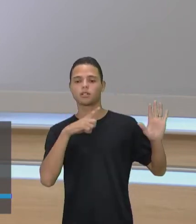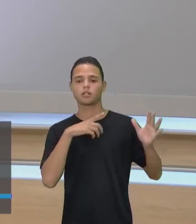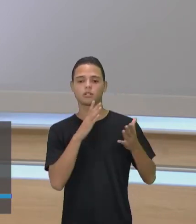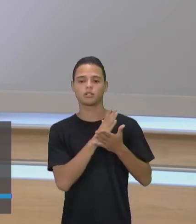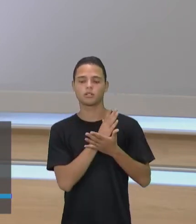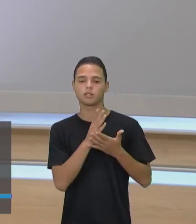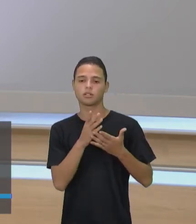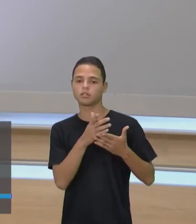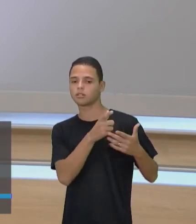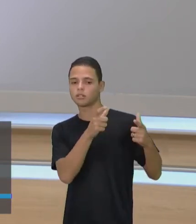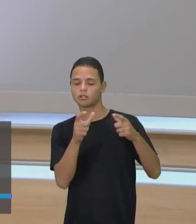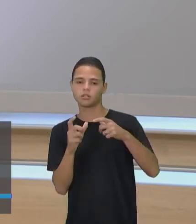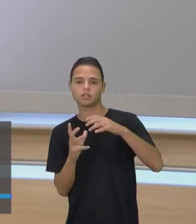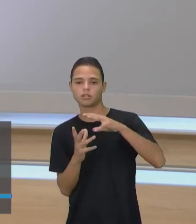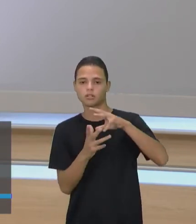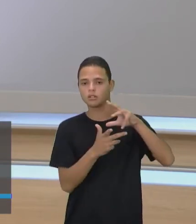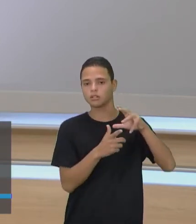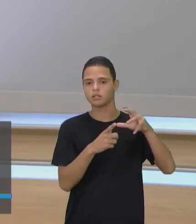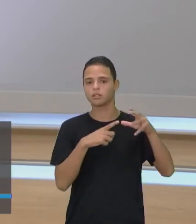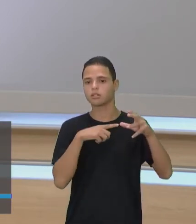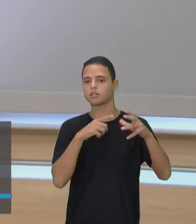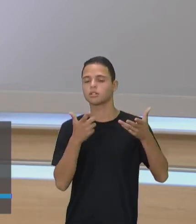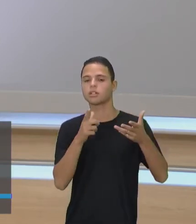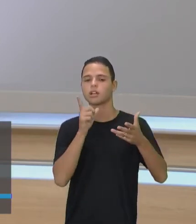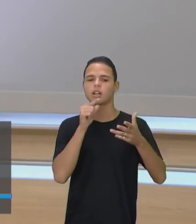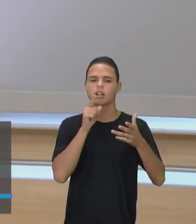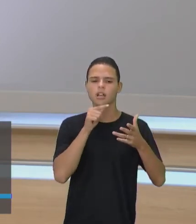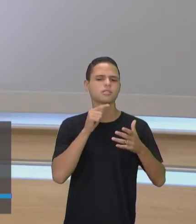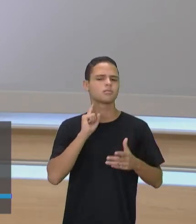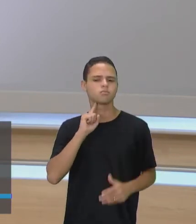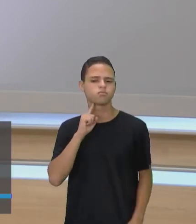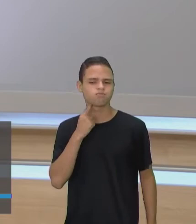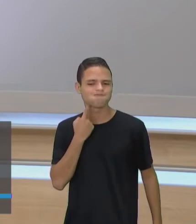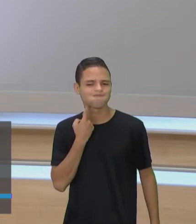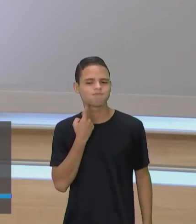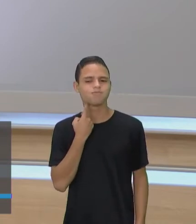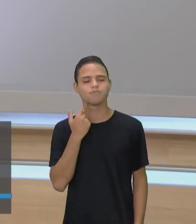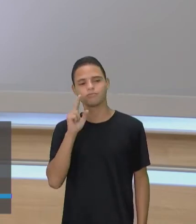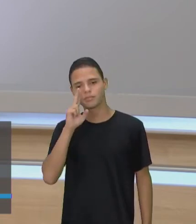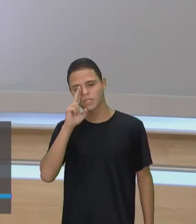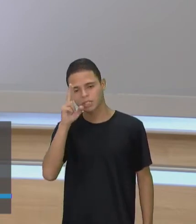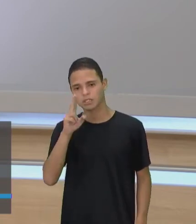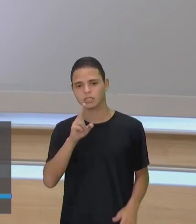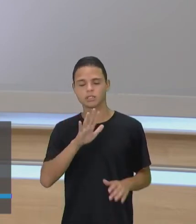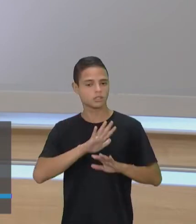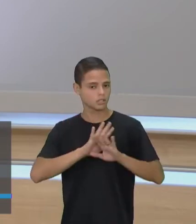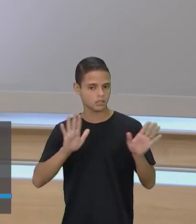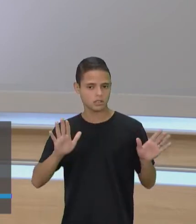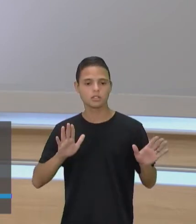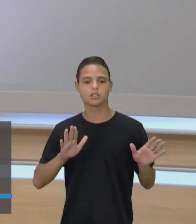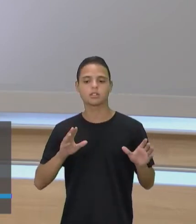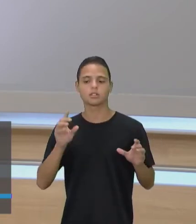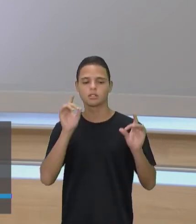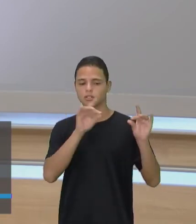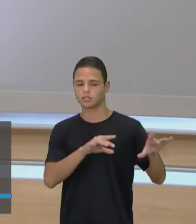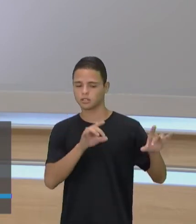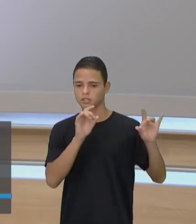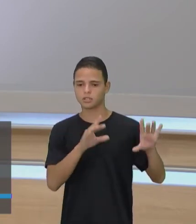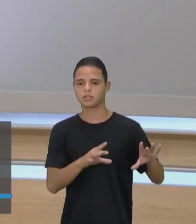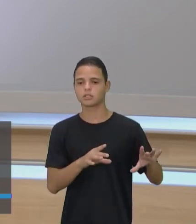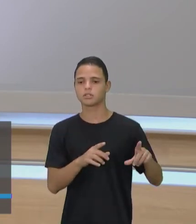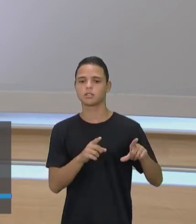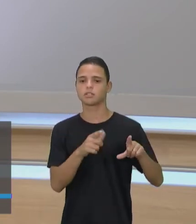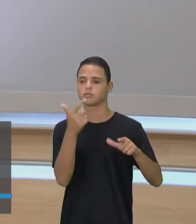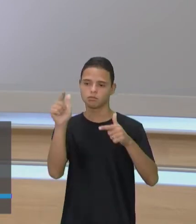no mundo onde você tem rios que estão absurdamente poluídos e não necessariamente pelo lixo apenas local, né? E isso também é